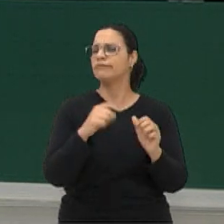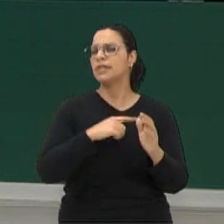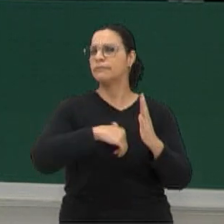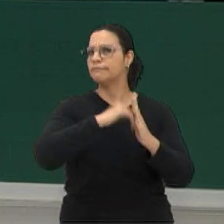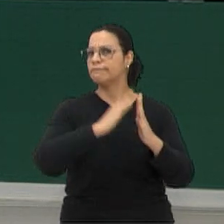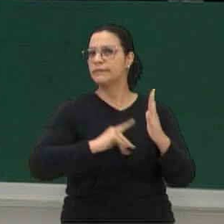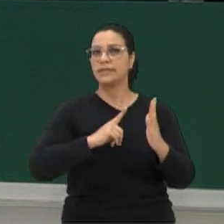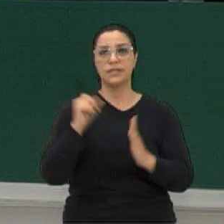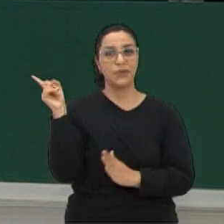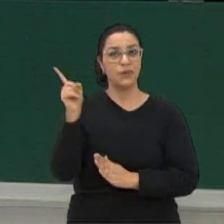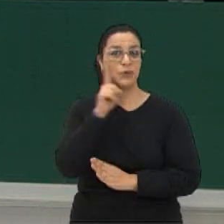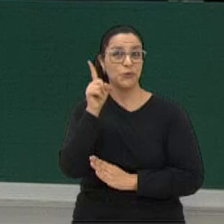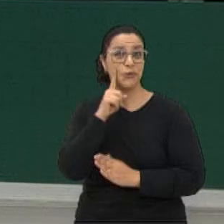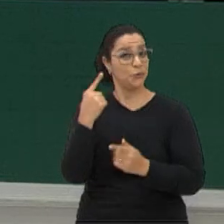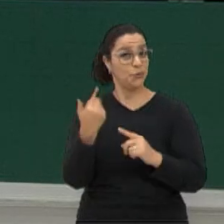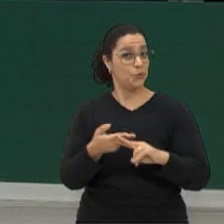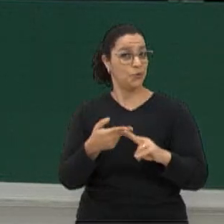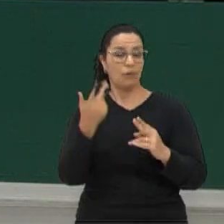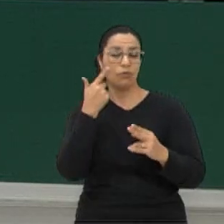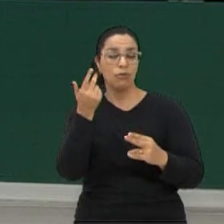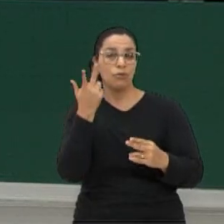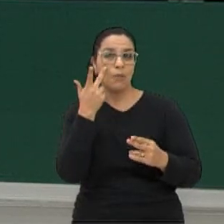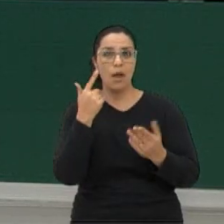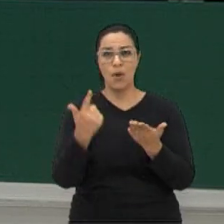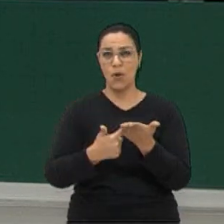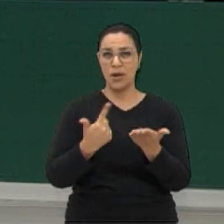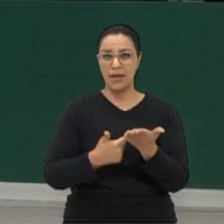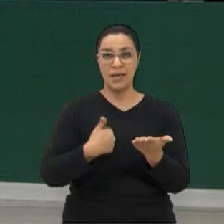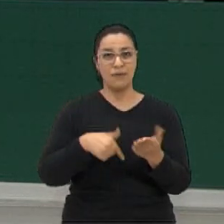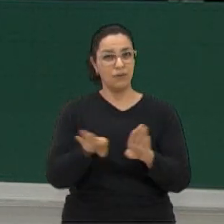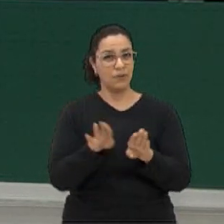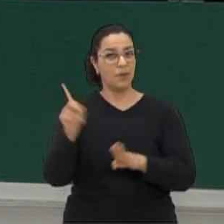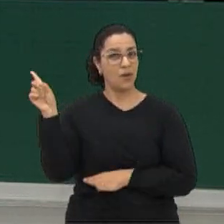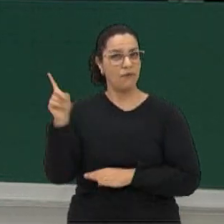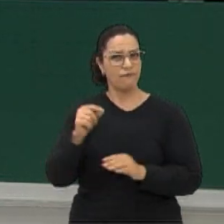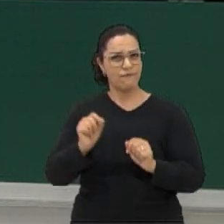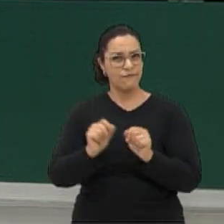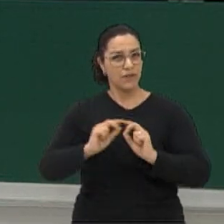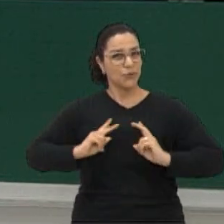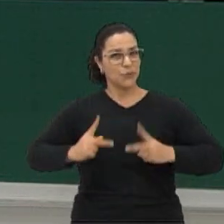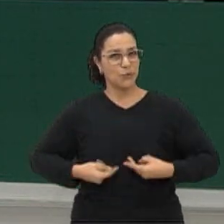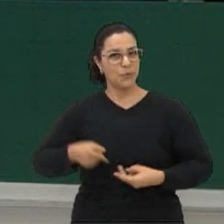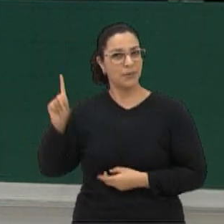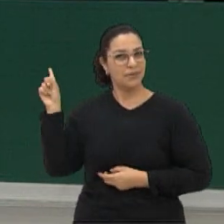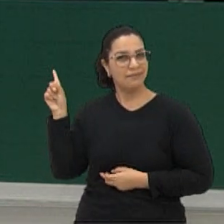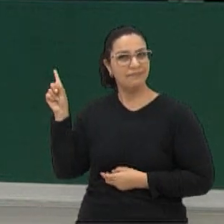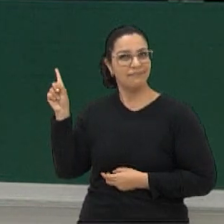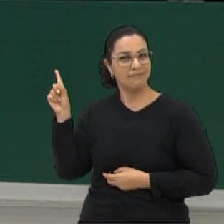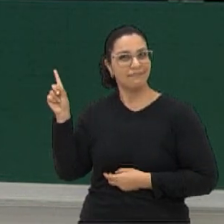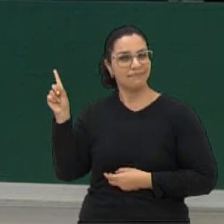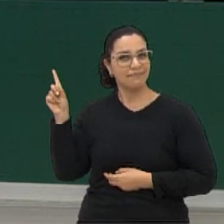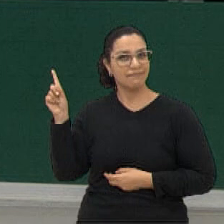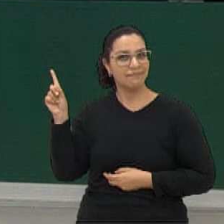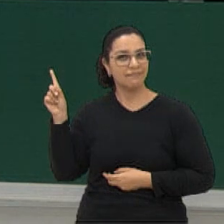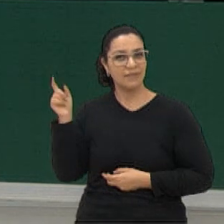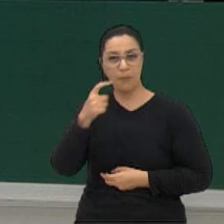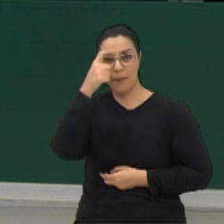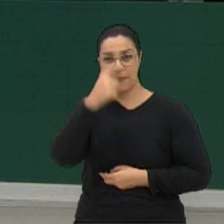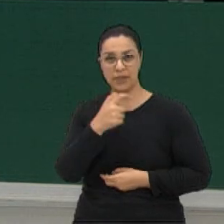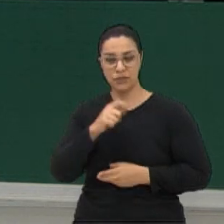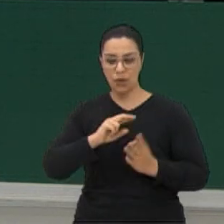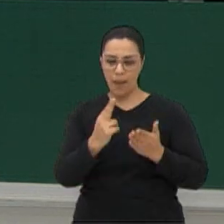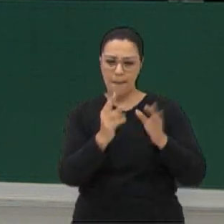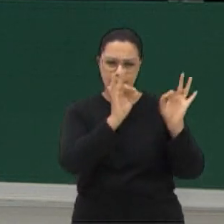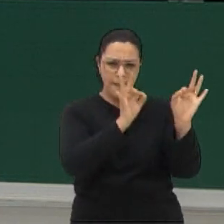ele pega objetos do cotidiano da época, que os livros são muito cultuados. Então ele constrói, então, uma imagem de uma